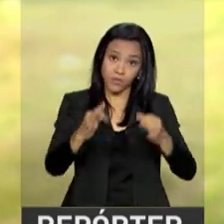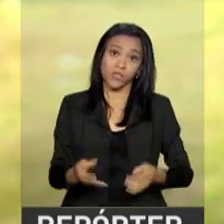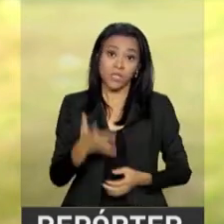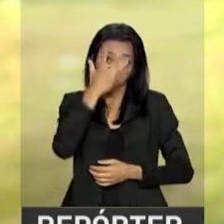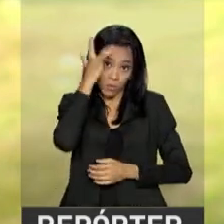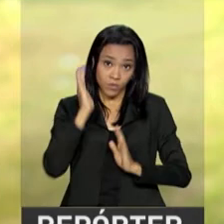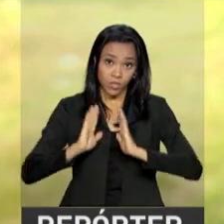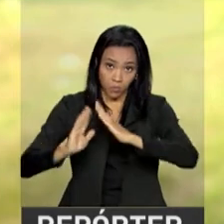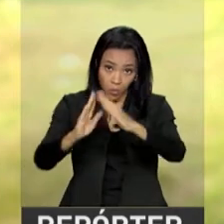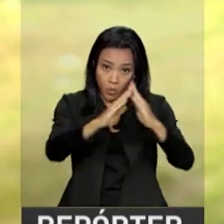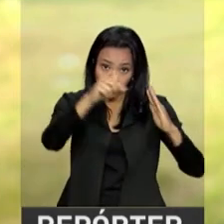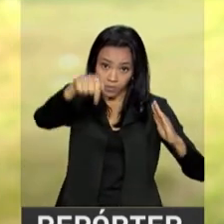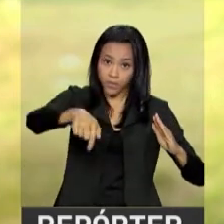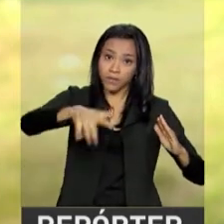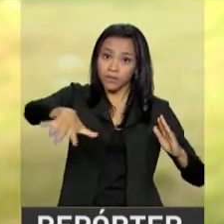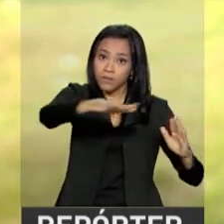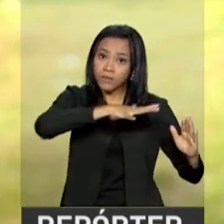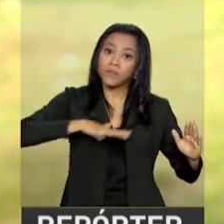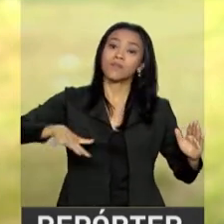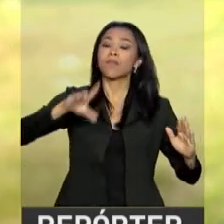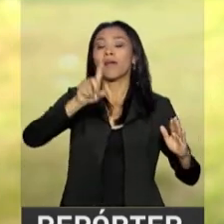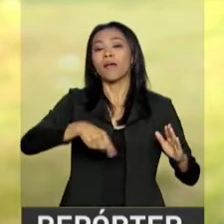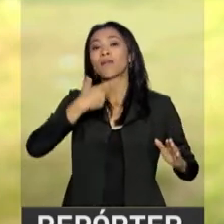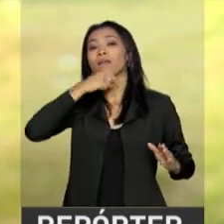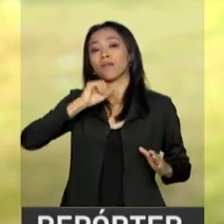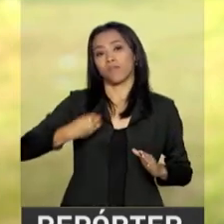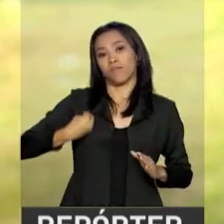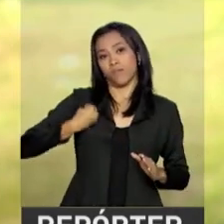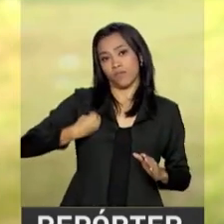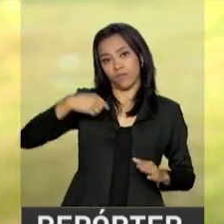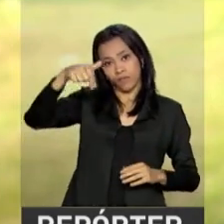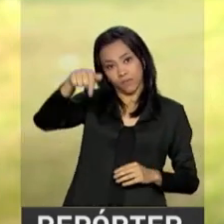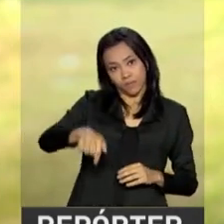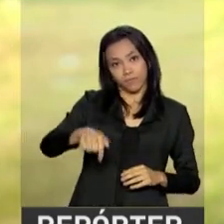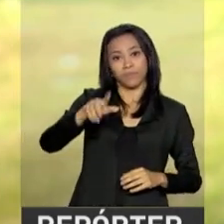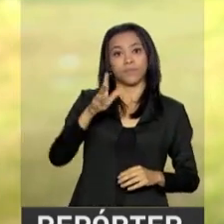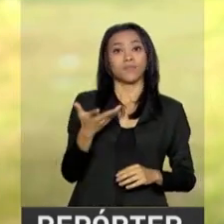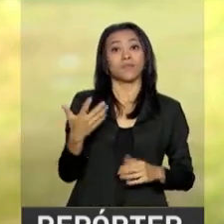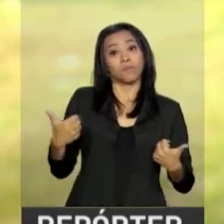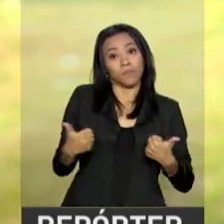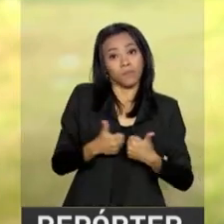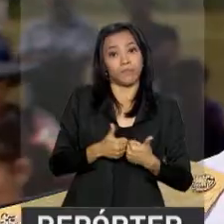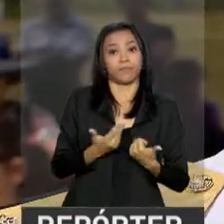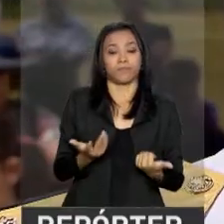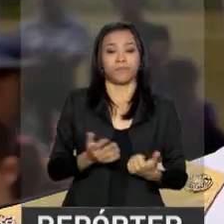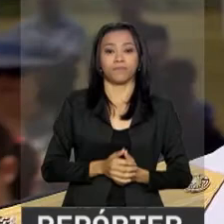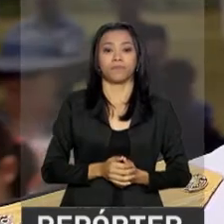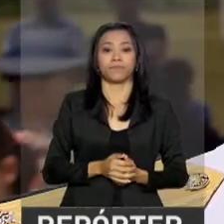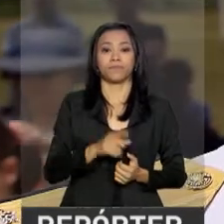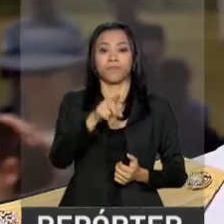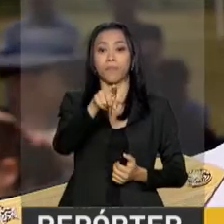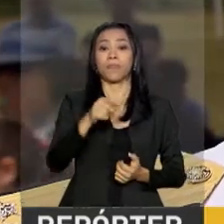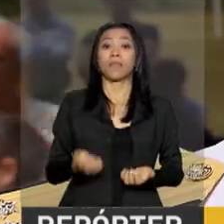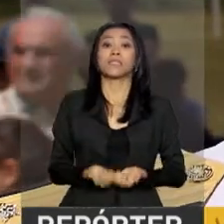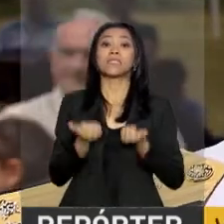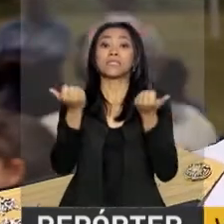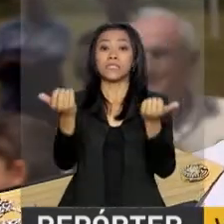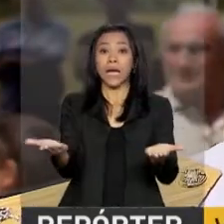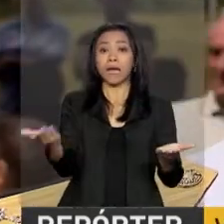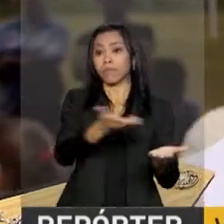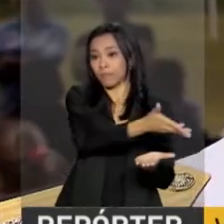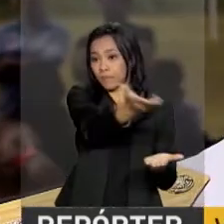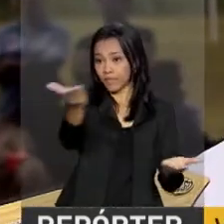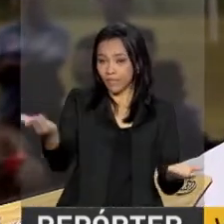daqui a idéia é beneficiar quem vive em comunidades e regiões vizinhas proporcionar a eles uma